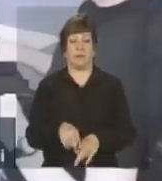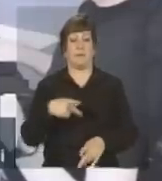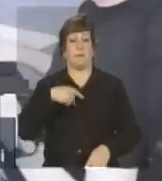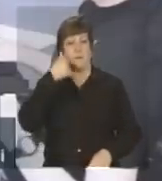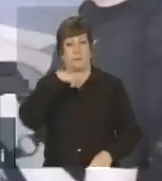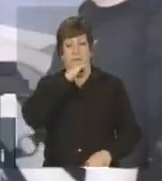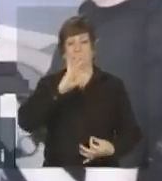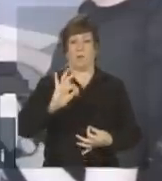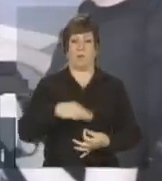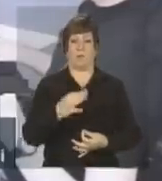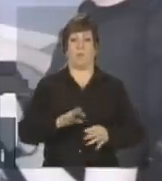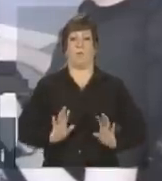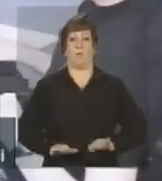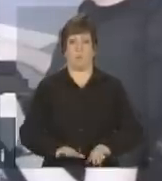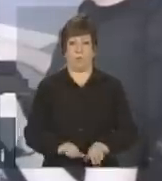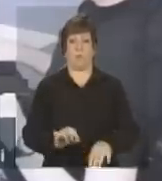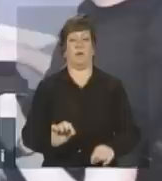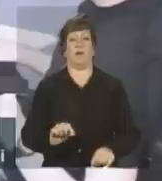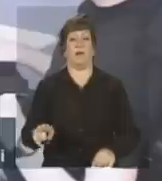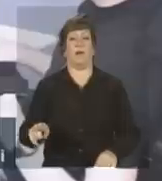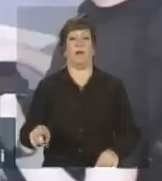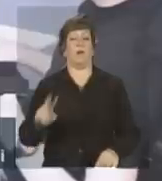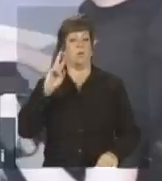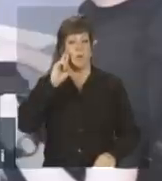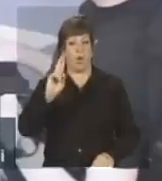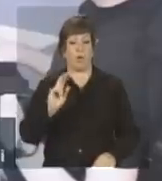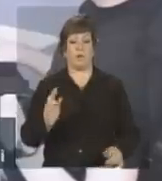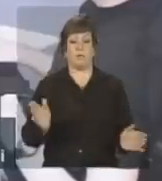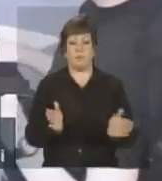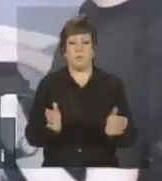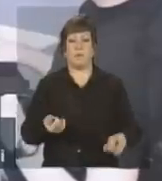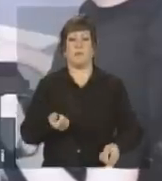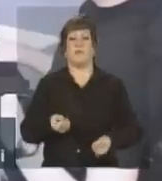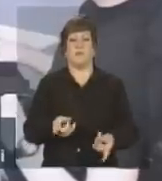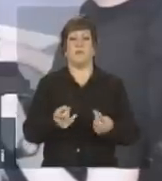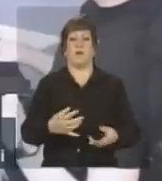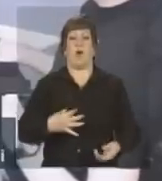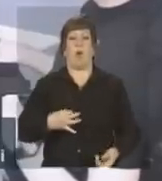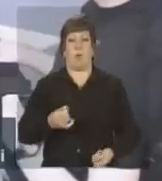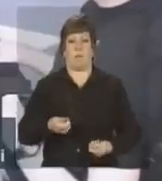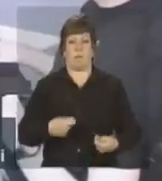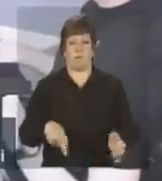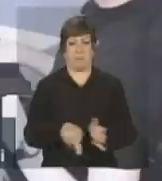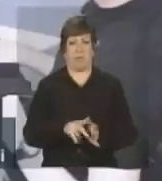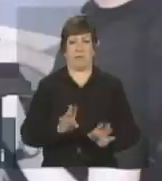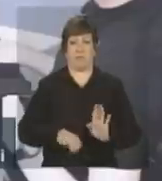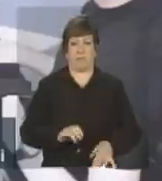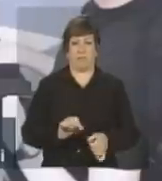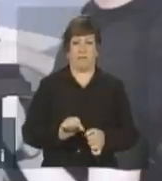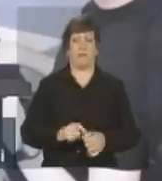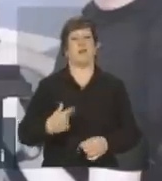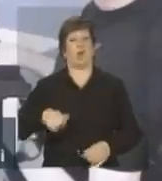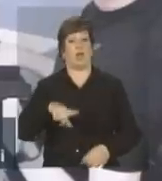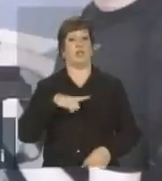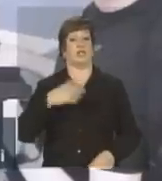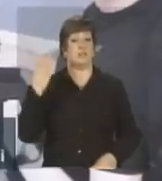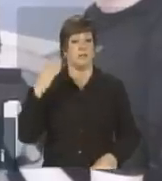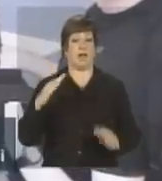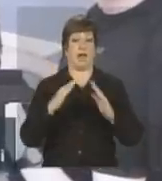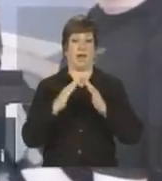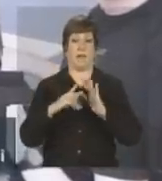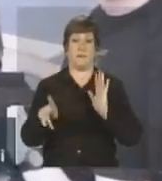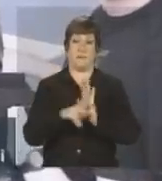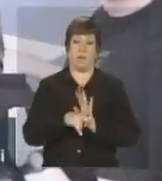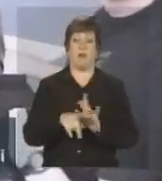era costureira, proprietária de um pequeno comércio onde vendia suas confecções. Nós tínhamos casa própria e um